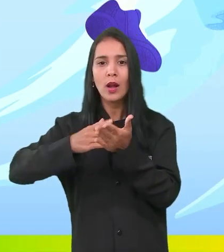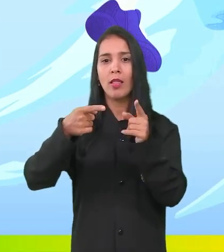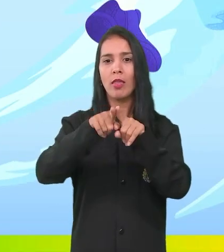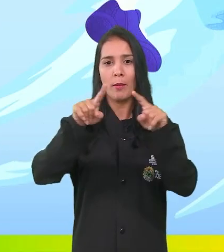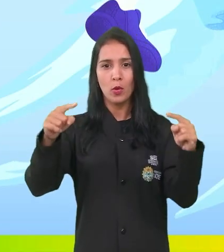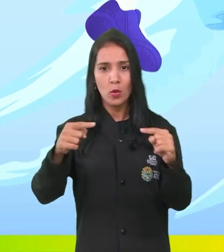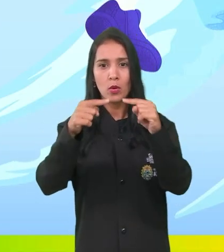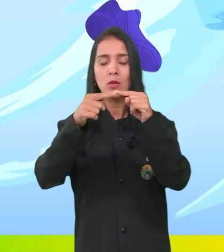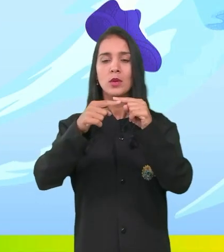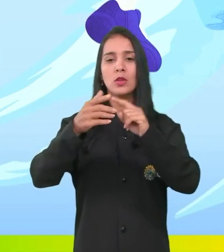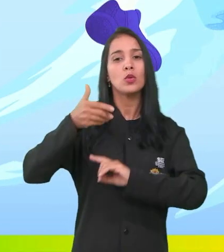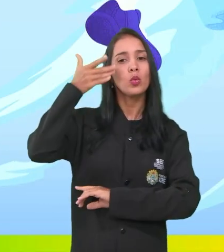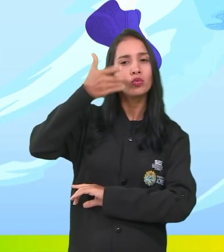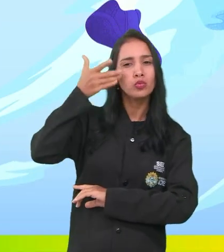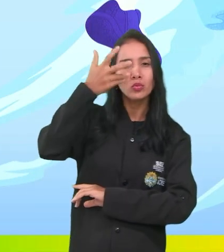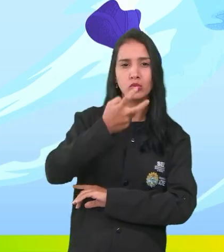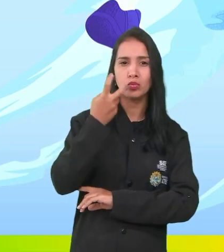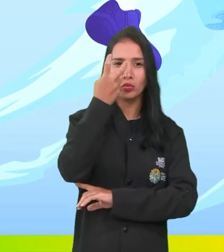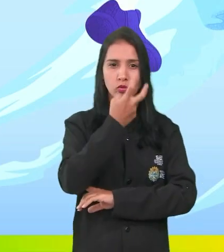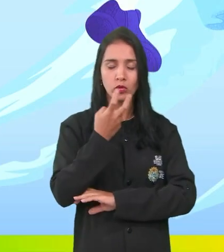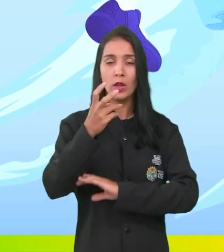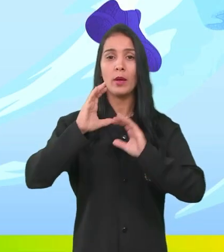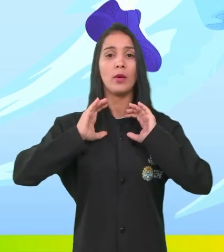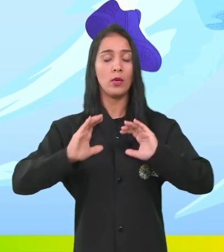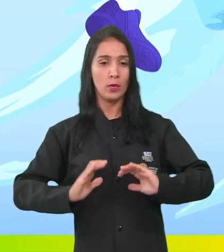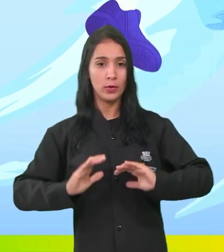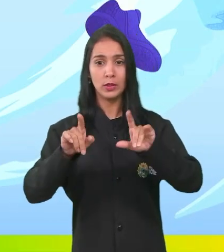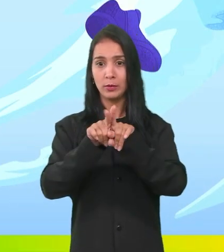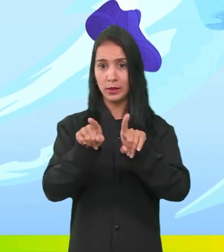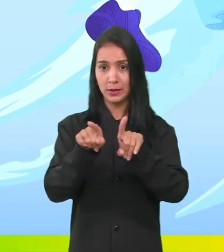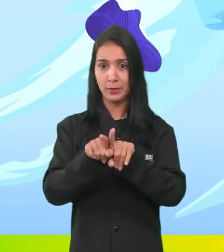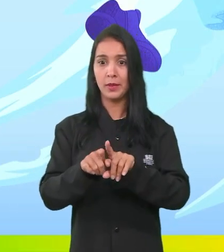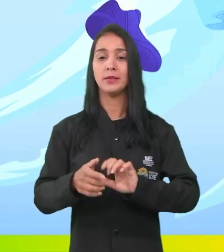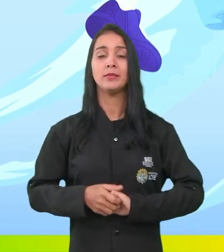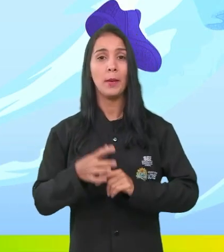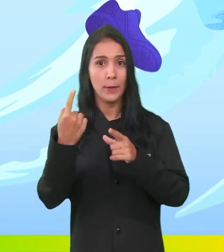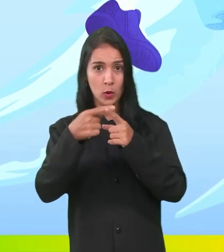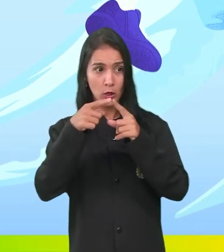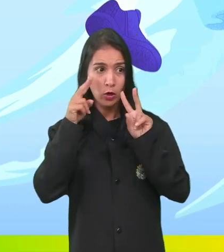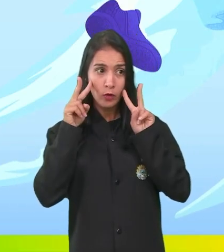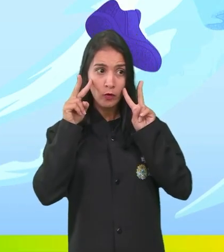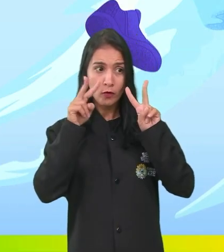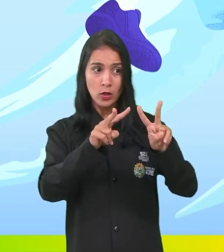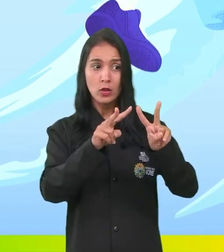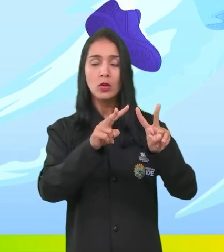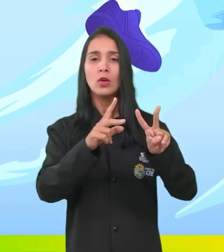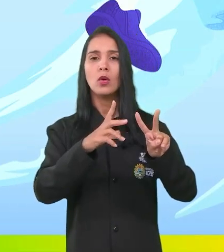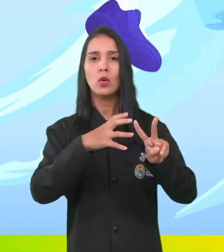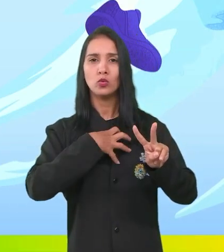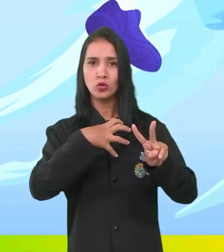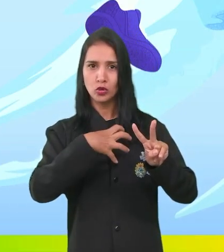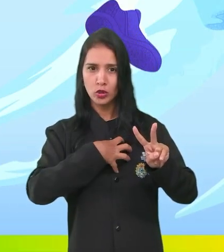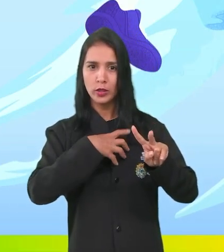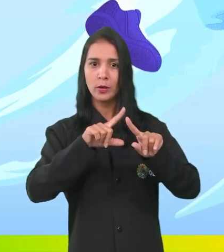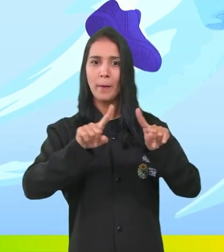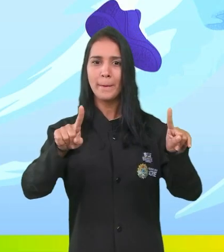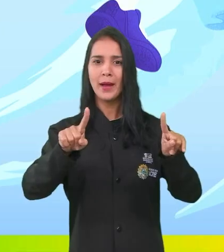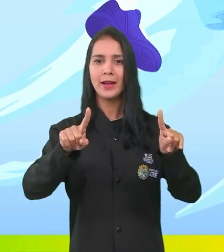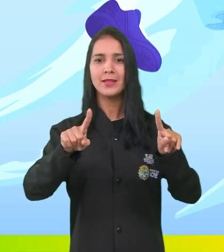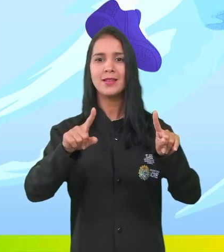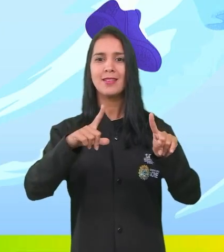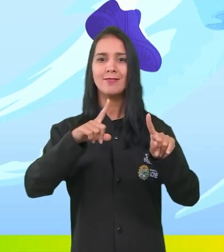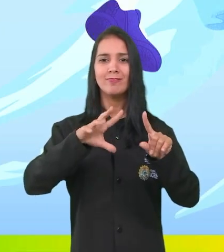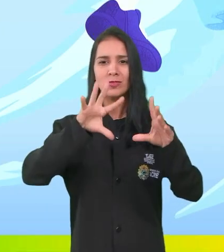comportamento. Então, basicamente, é isso que a gente viu. A gente viu um comportamento e com a ajuda da